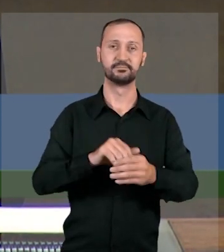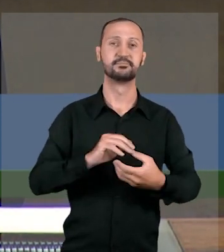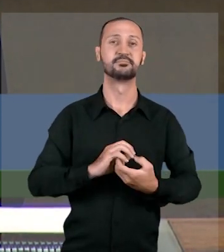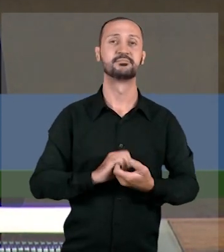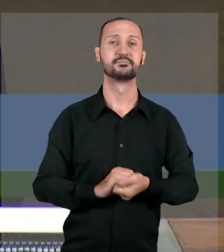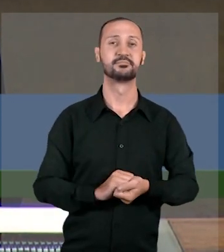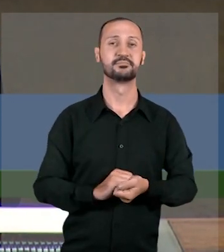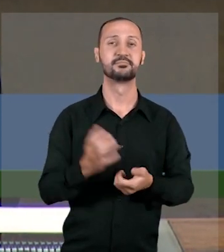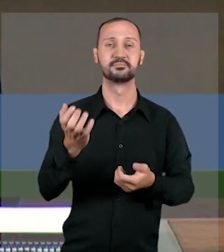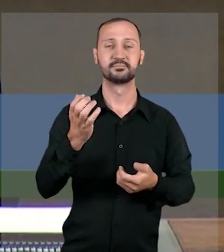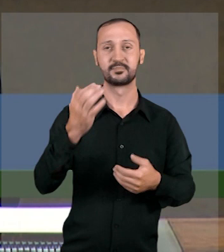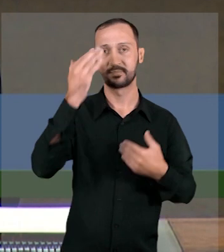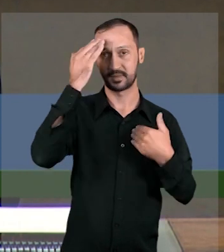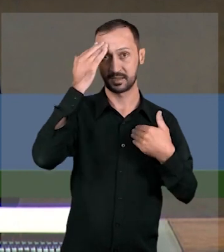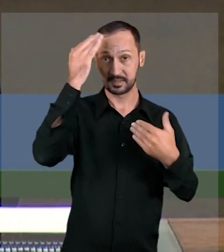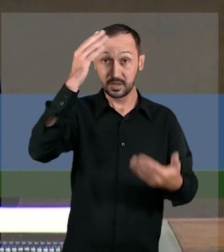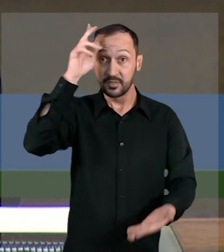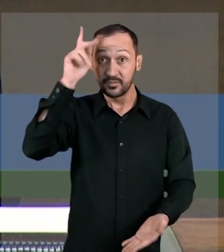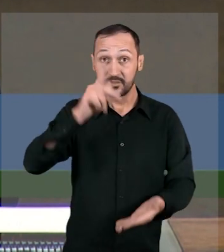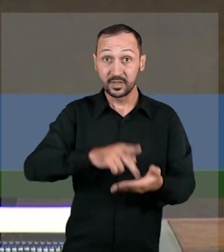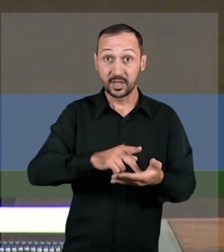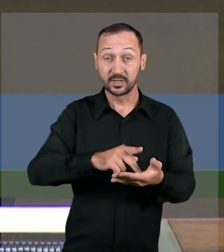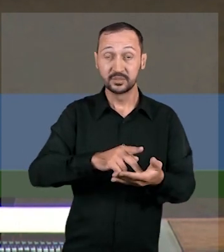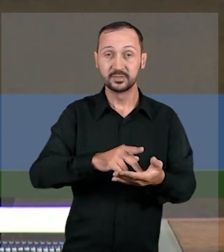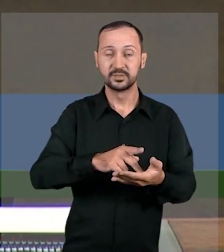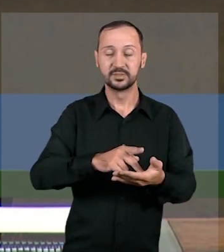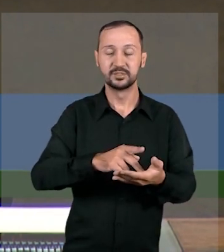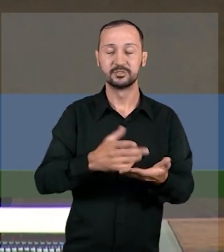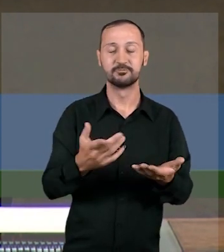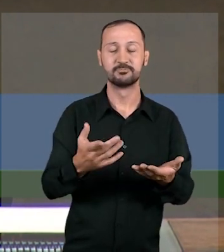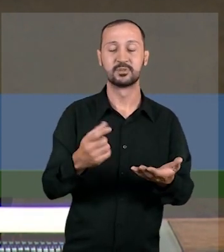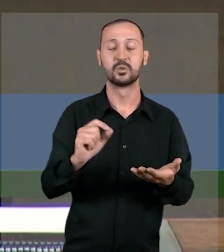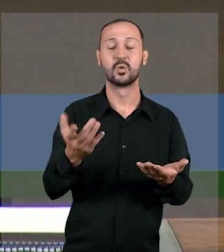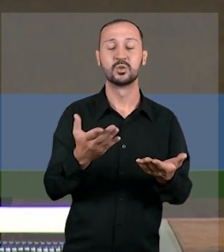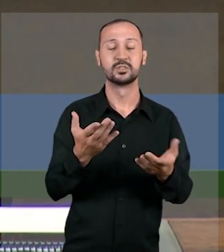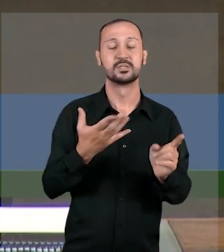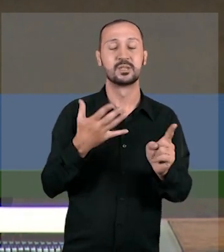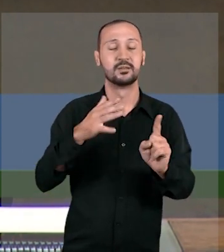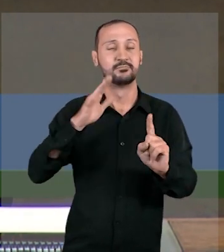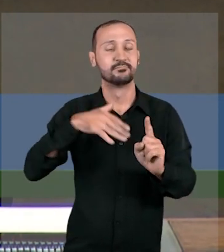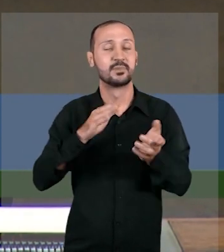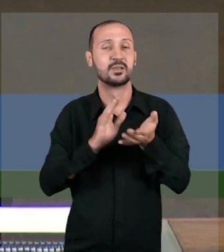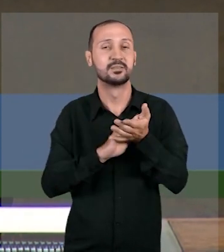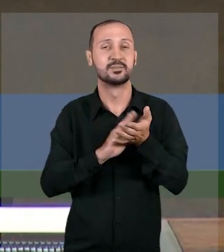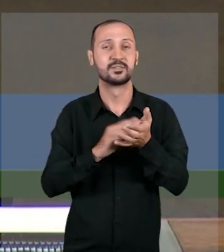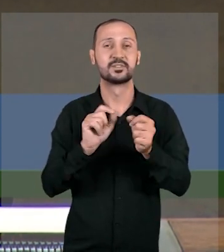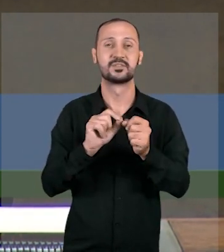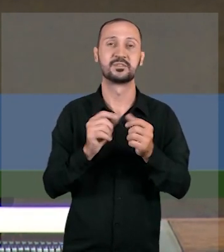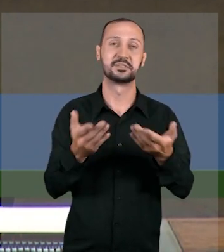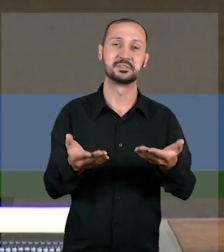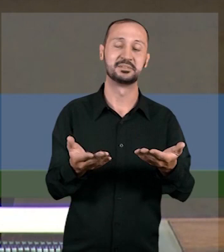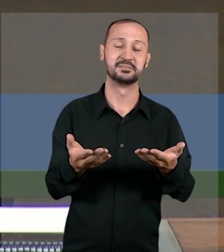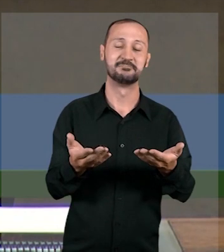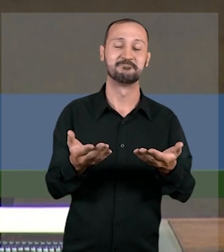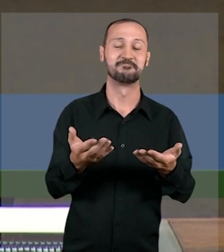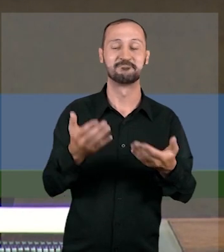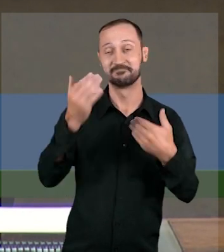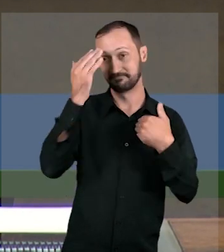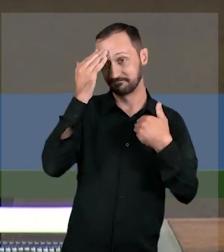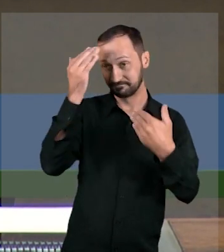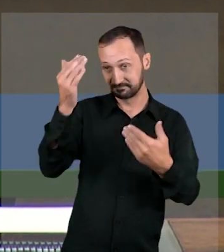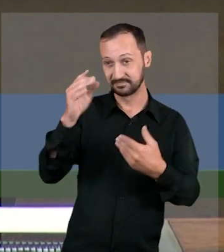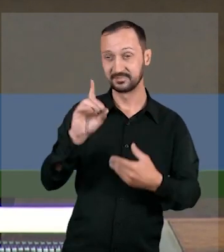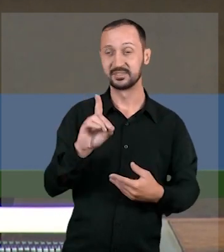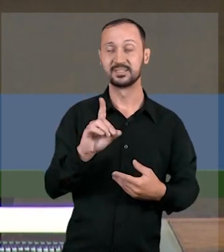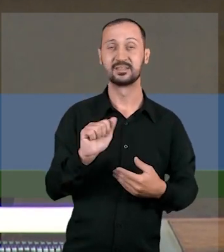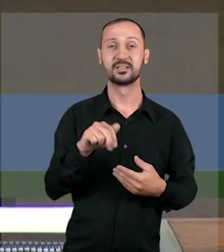eleitoral. Eu queria agradecer de coração a homenagem que me prestam. Agradeço